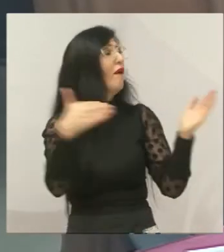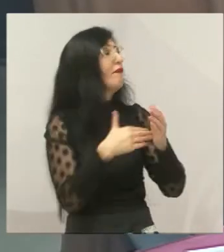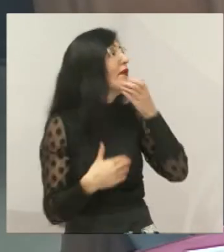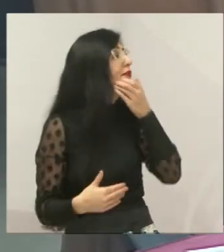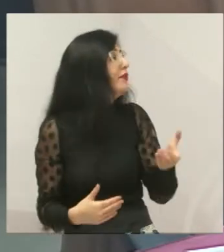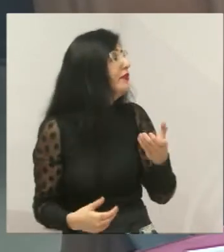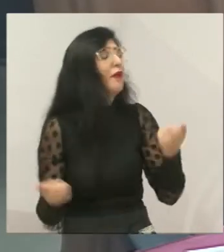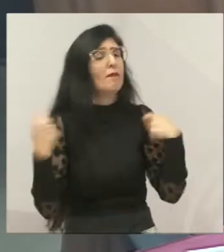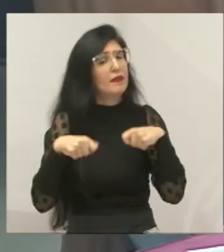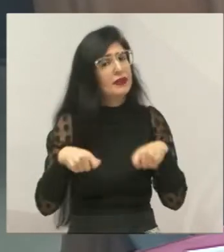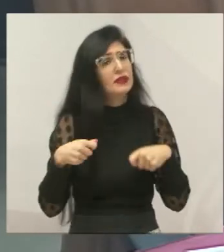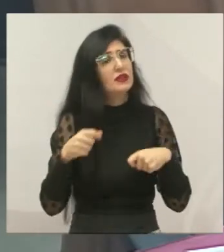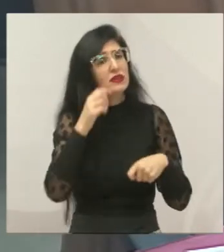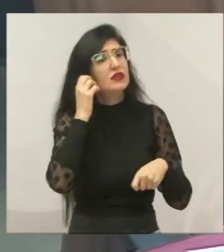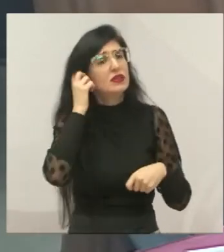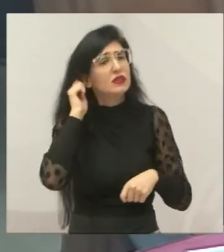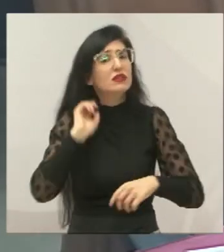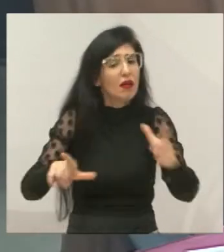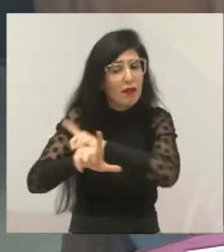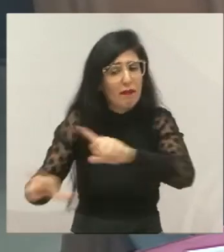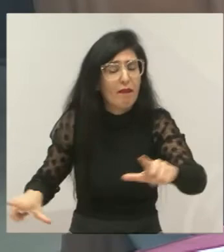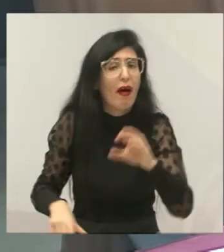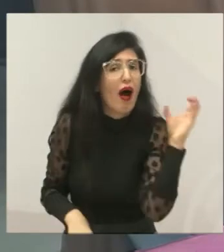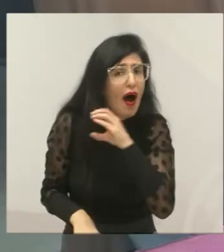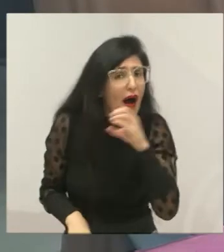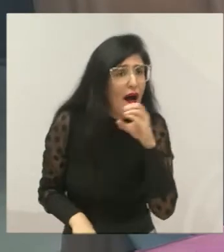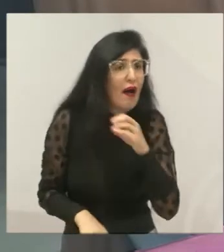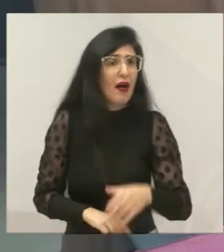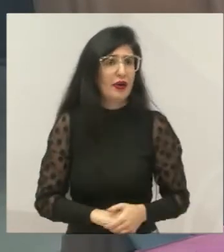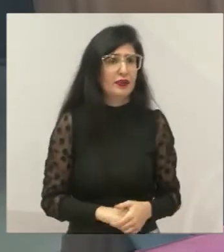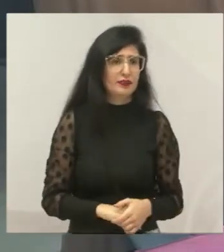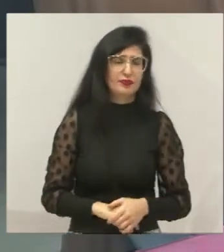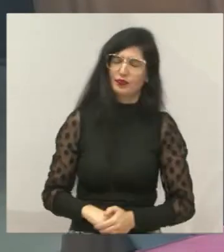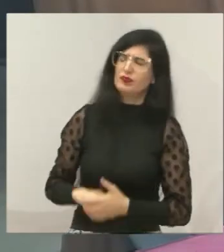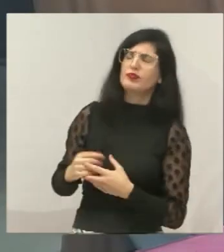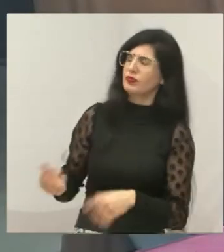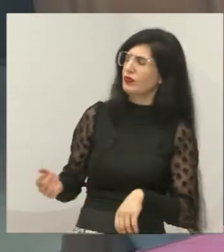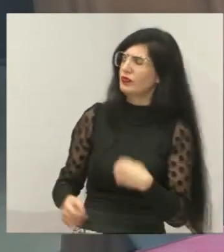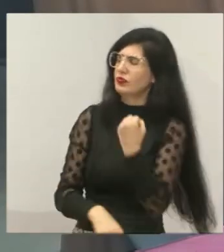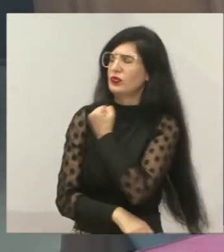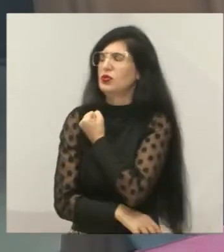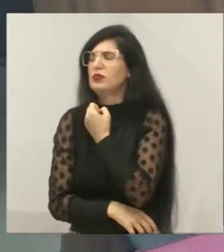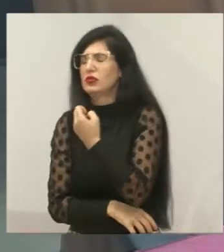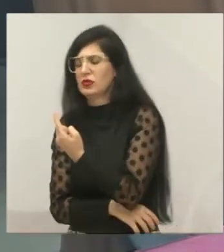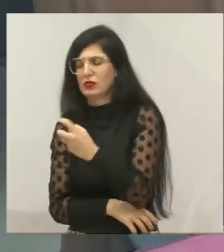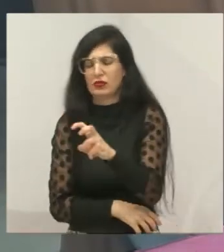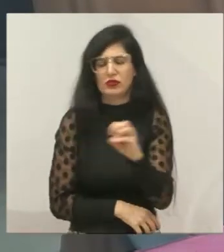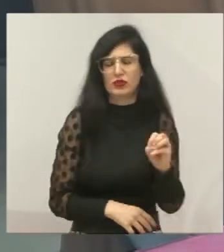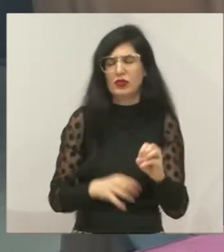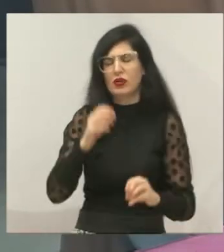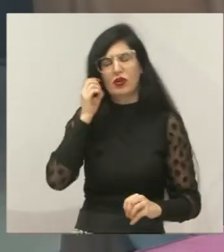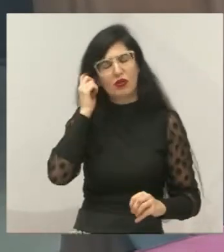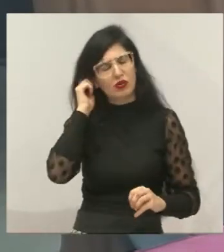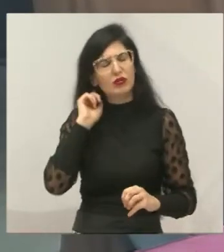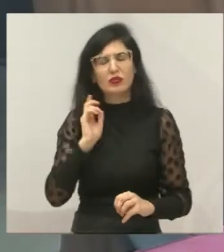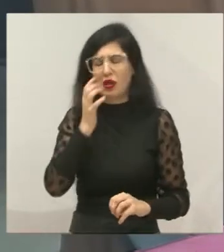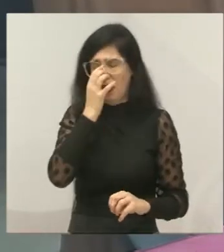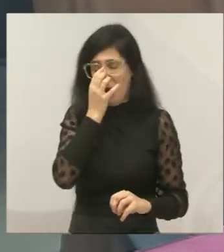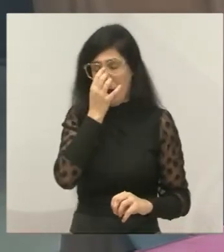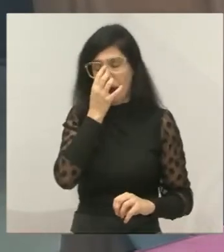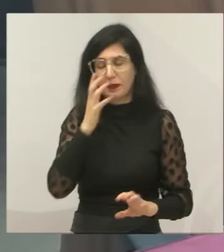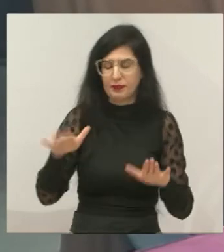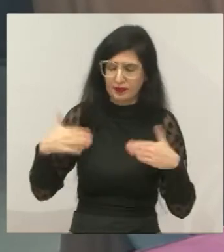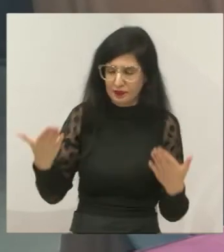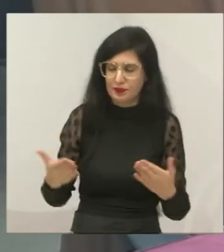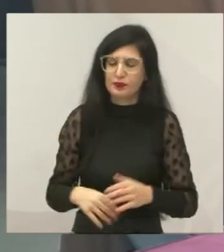essa limpeza, visto que o malefício está sendo difícil. E aqui na indicação 150, nós estamos dando um caminho,